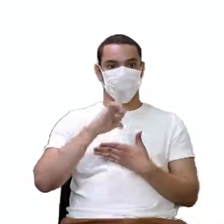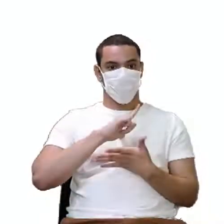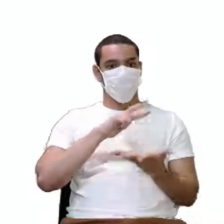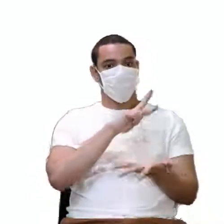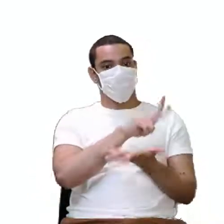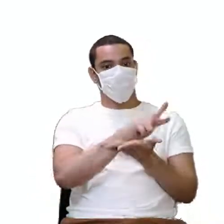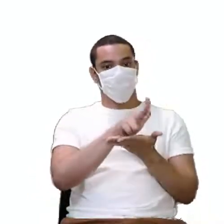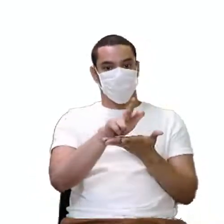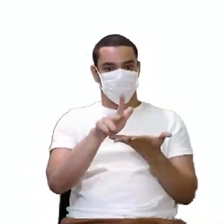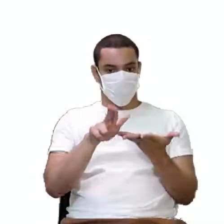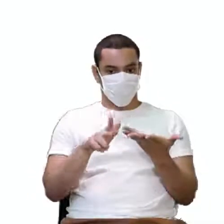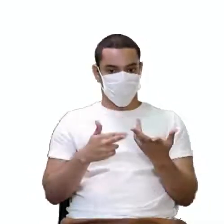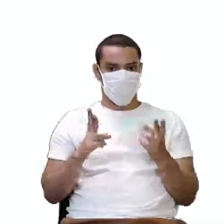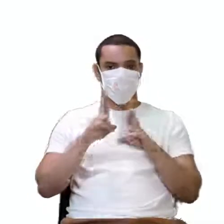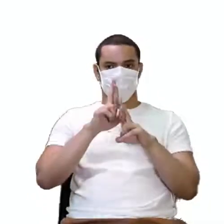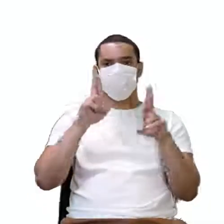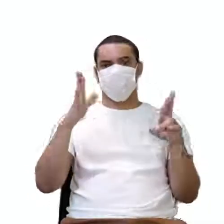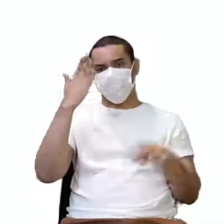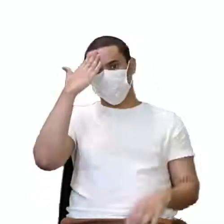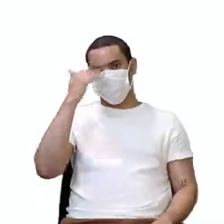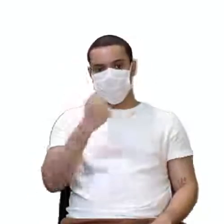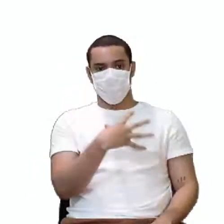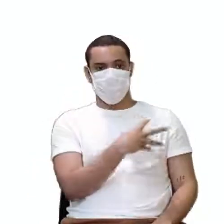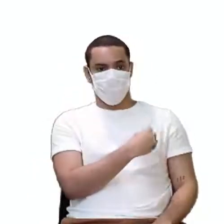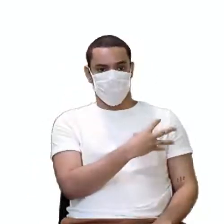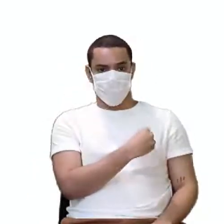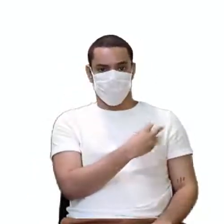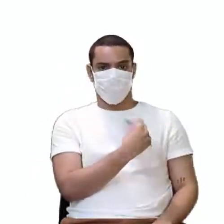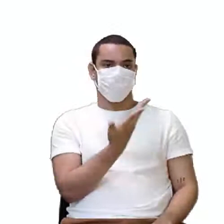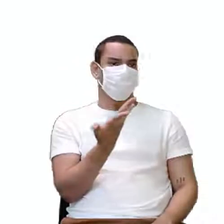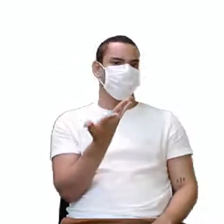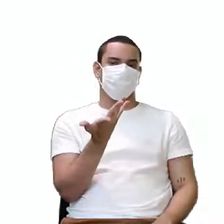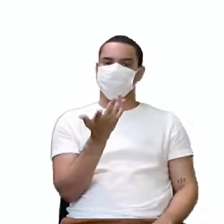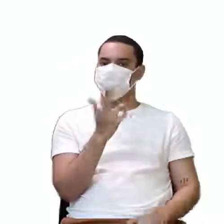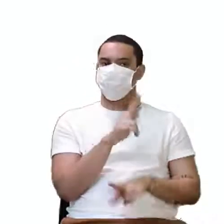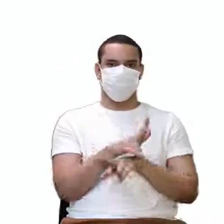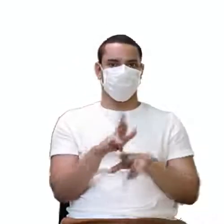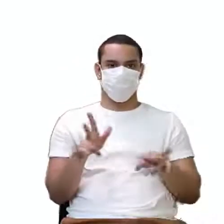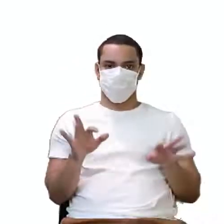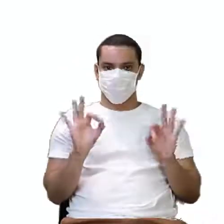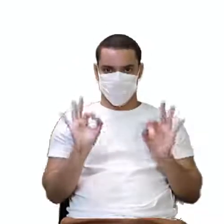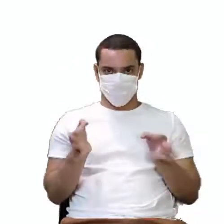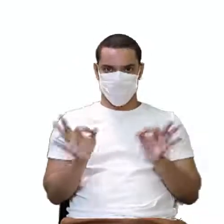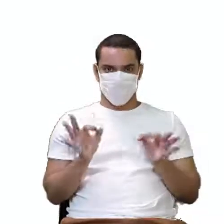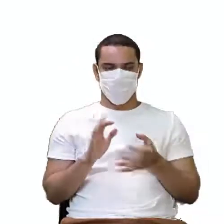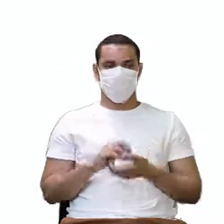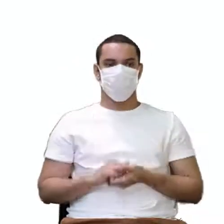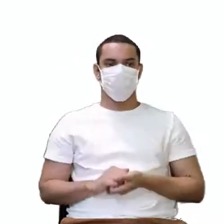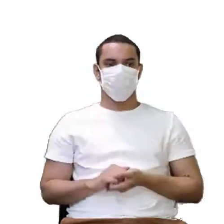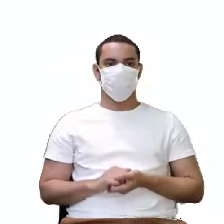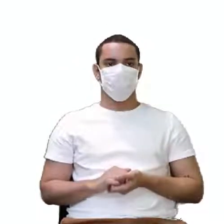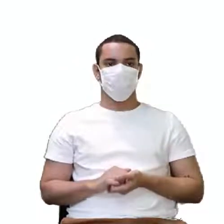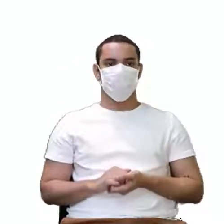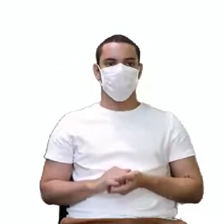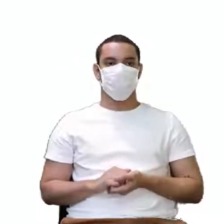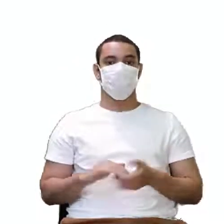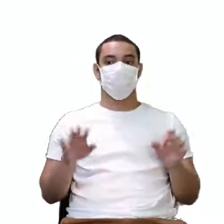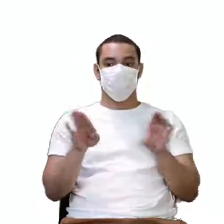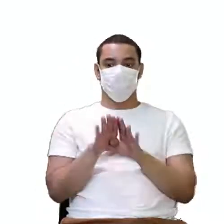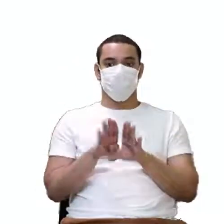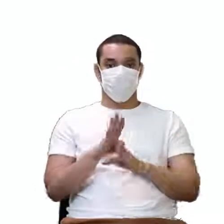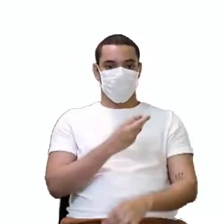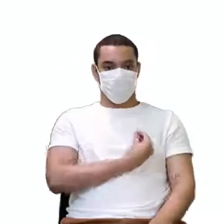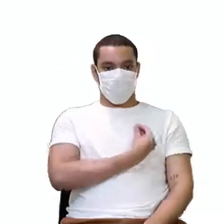né, representantes de mamíferos, aí felinos, os canídeos, enfim, tá? E aí a